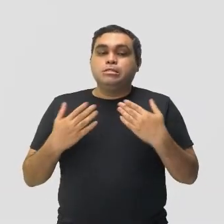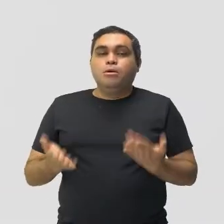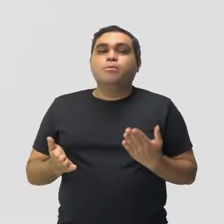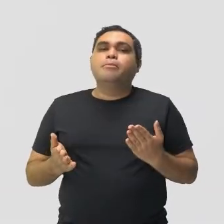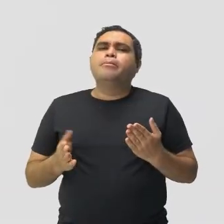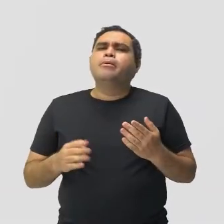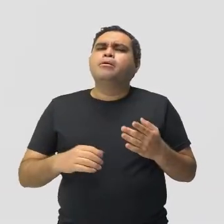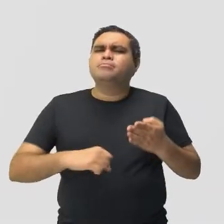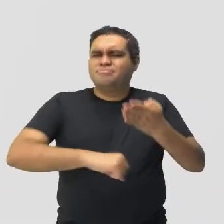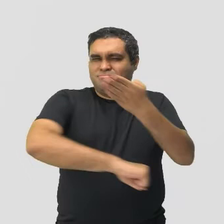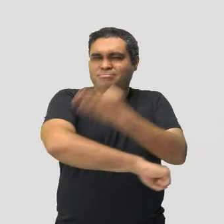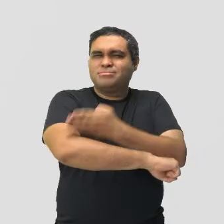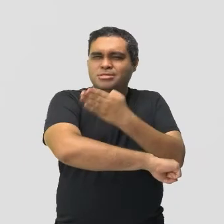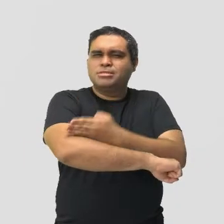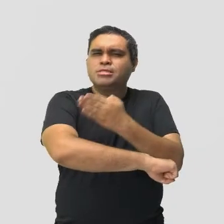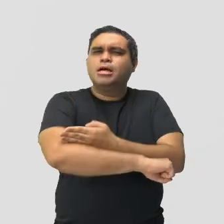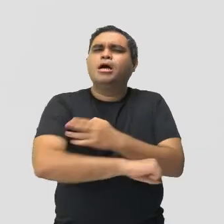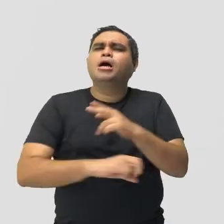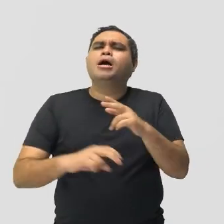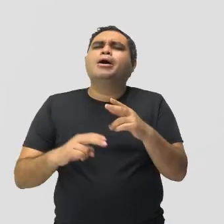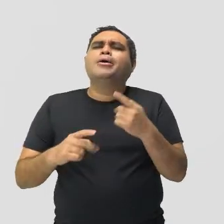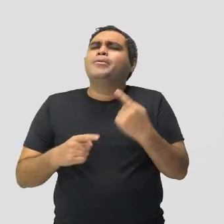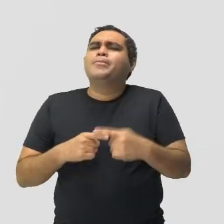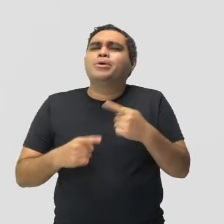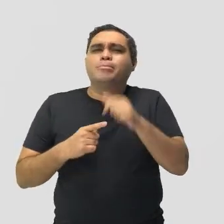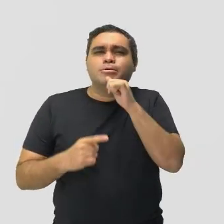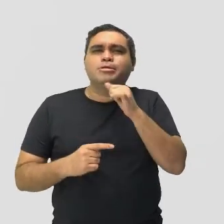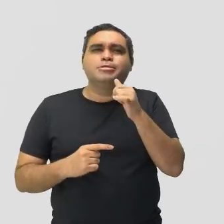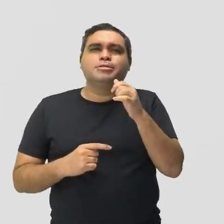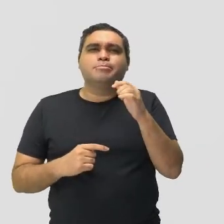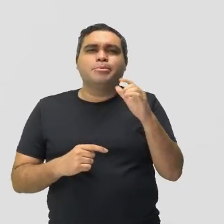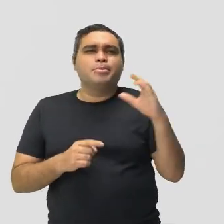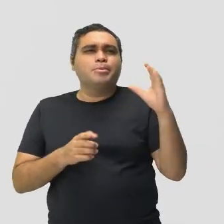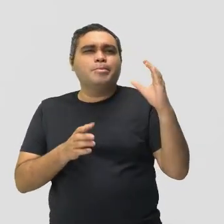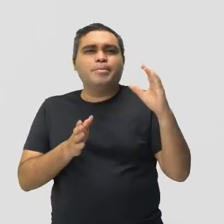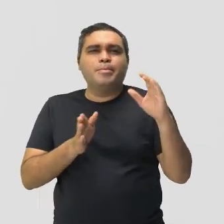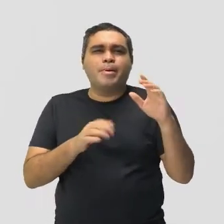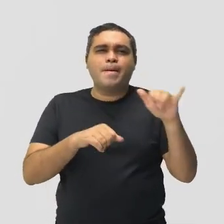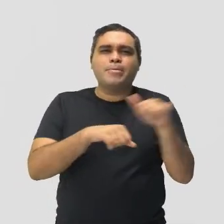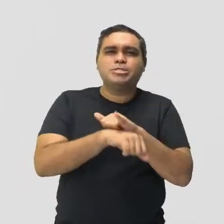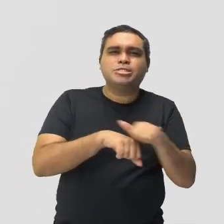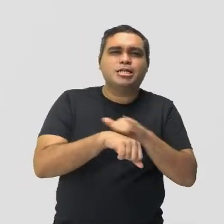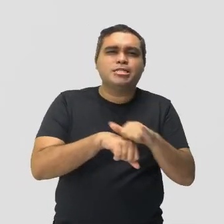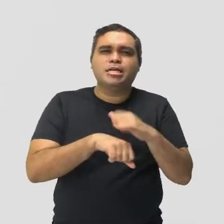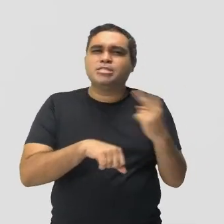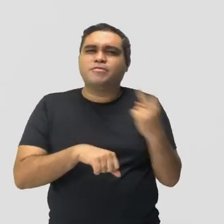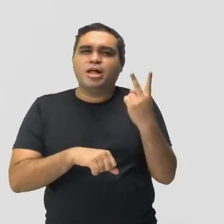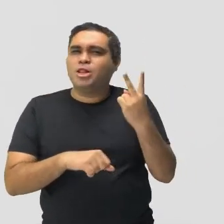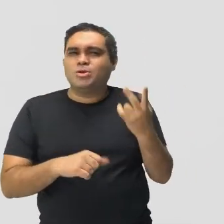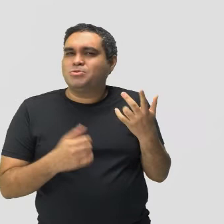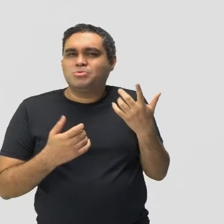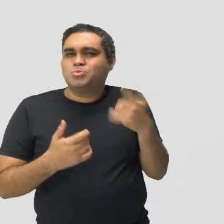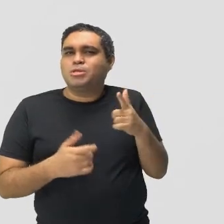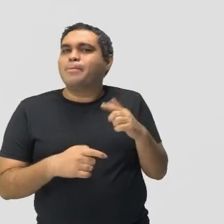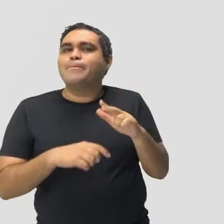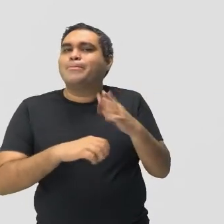Por que a Idade Média desvaloriza a preocupação com a técnica? É a primeira questão. A